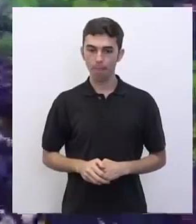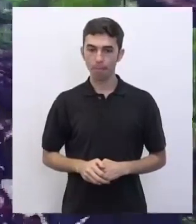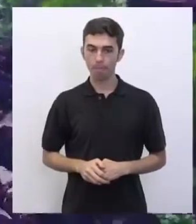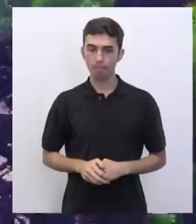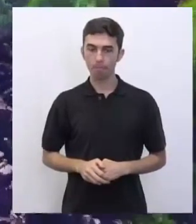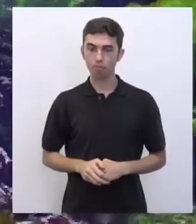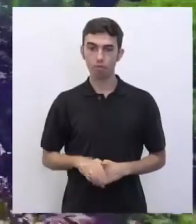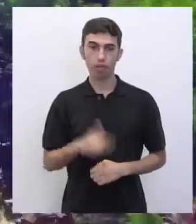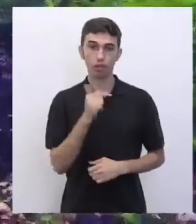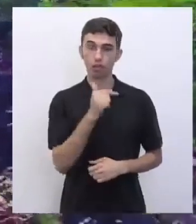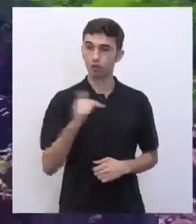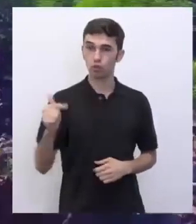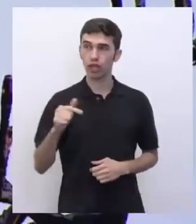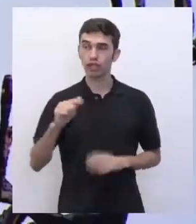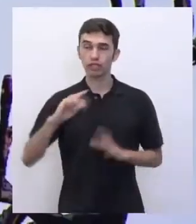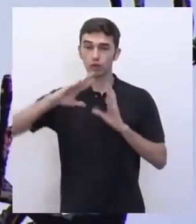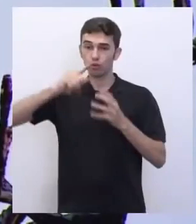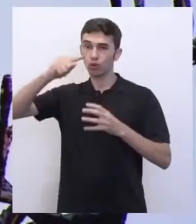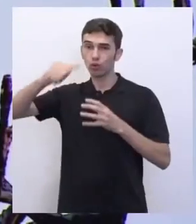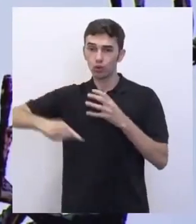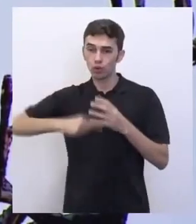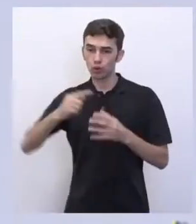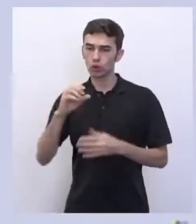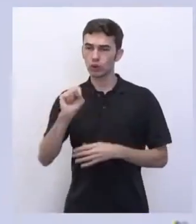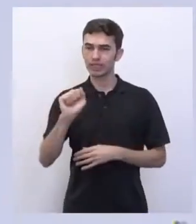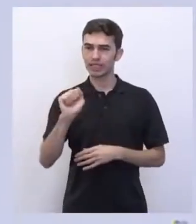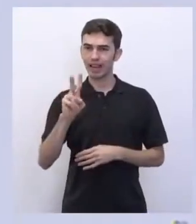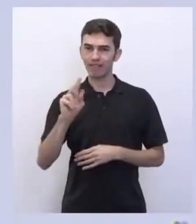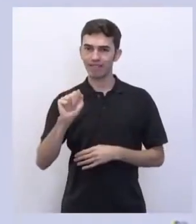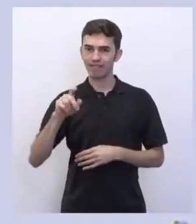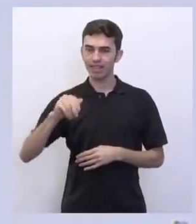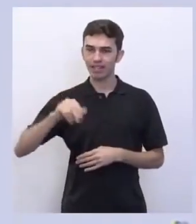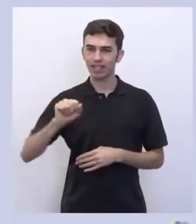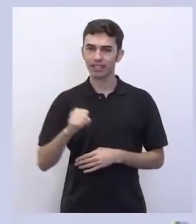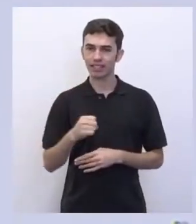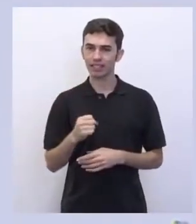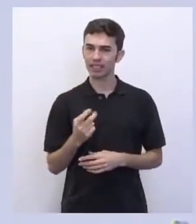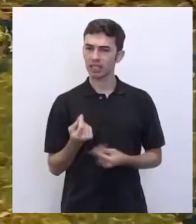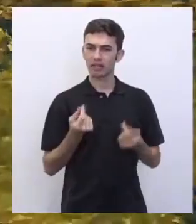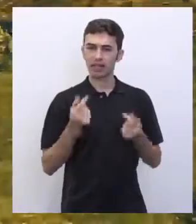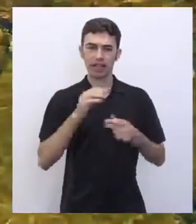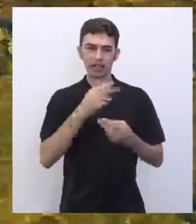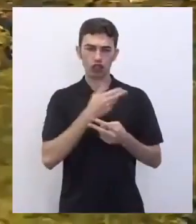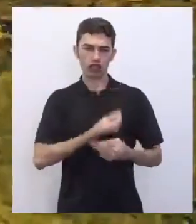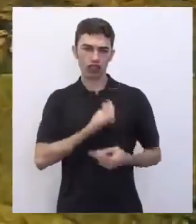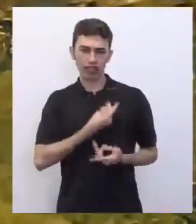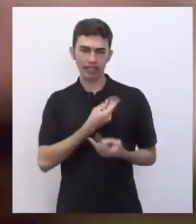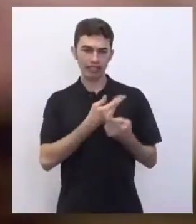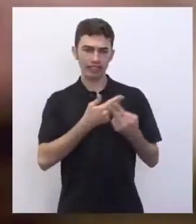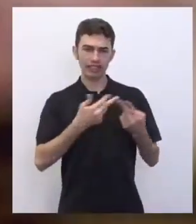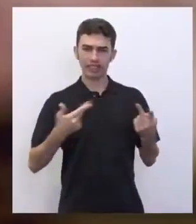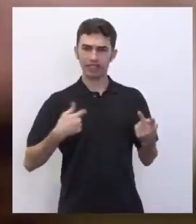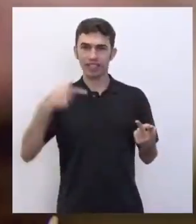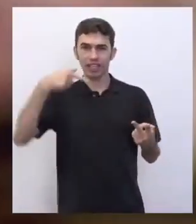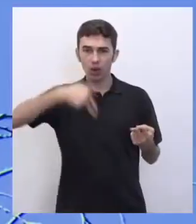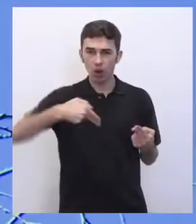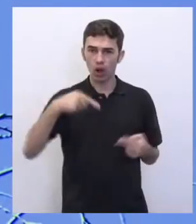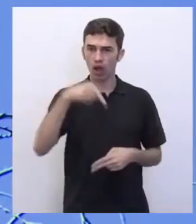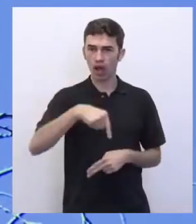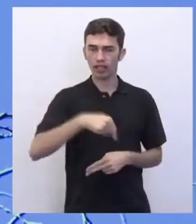Não existe no planeta savanas tão ricas em termos de vida e de recursos naturais como o Cerrado.